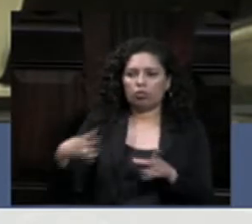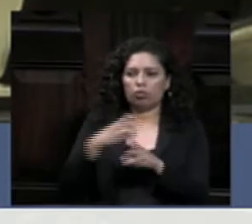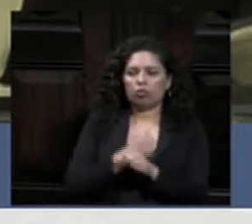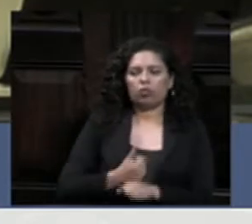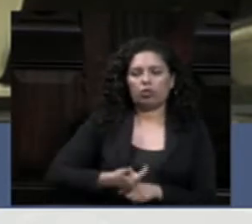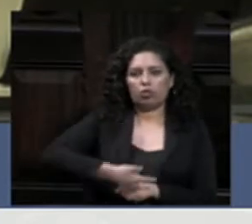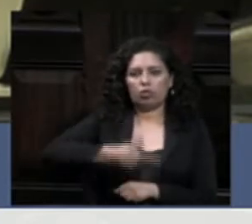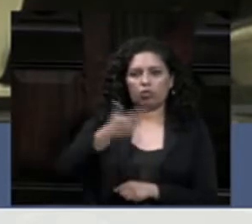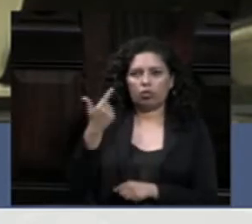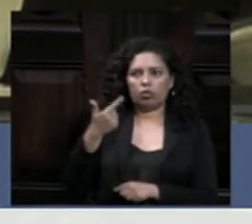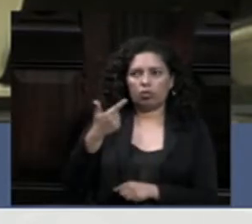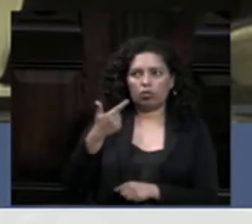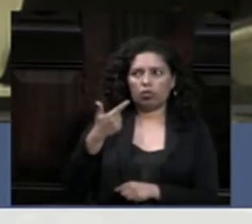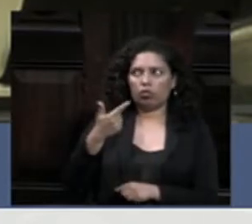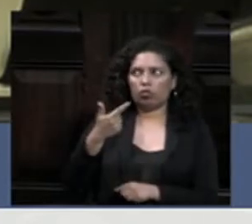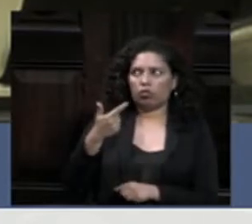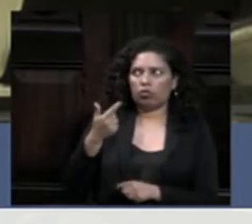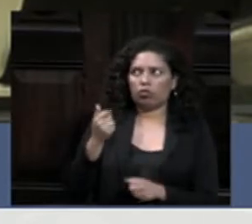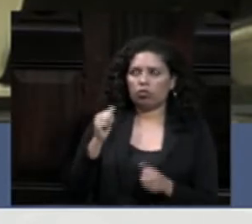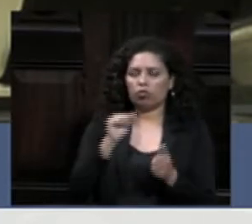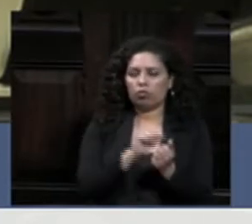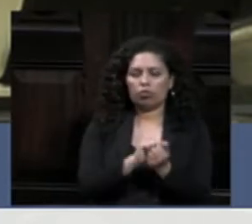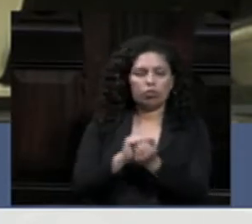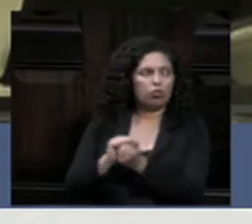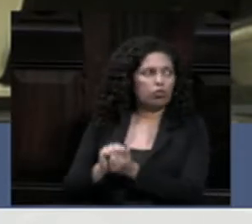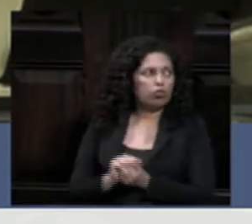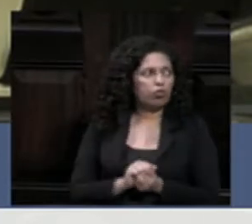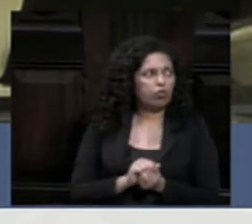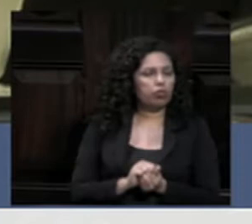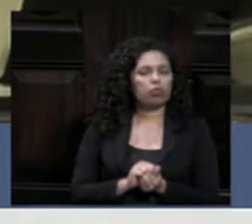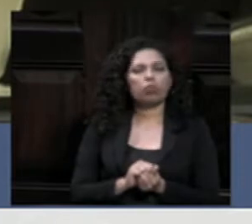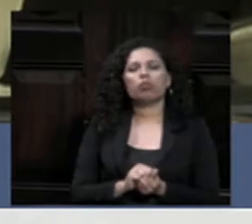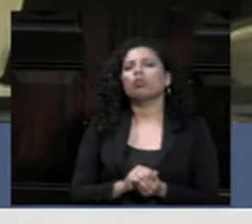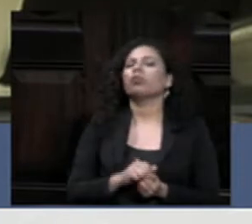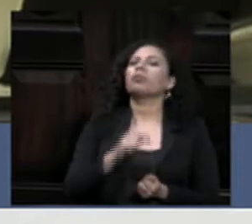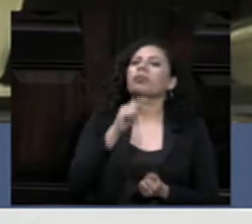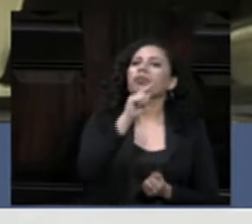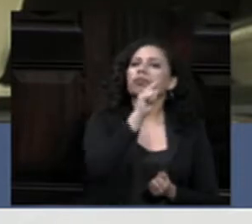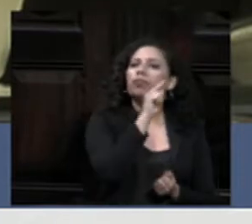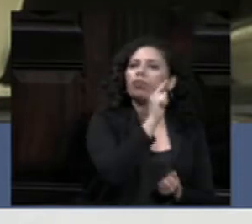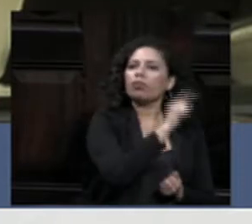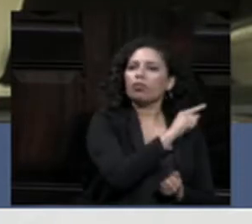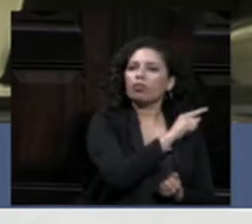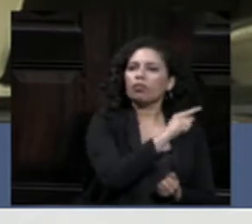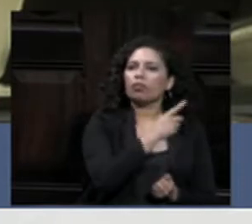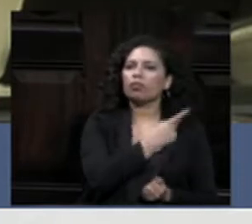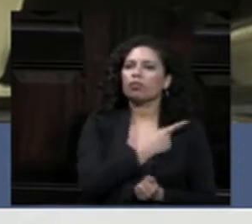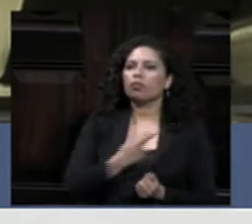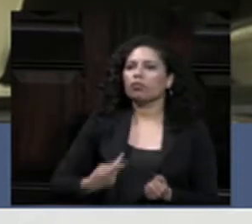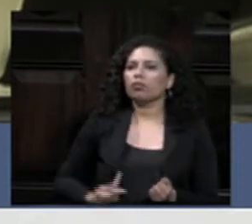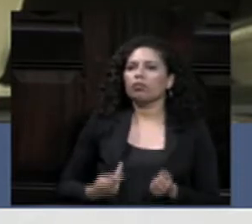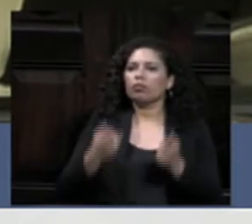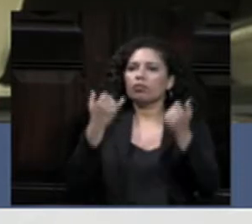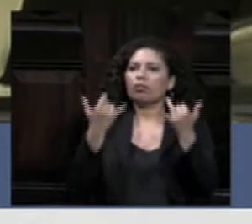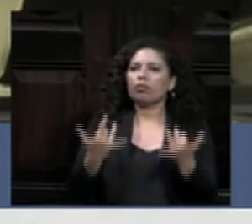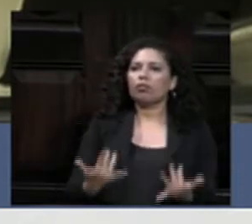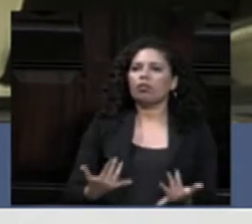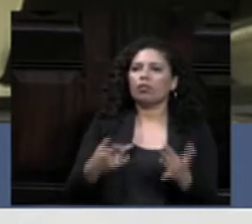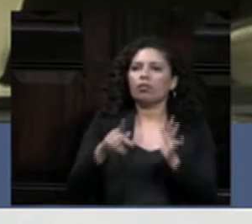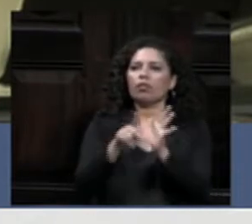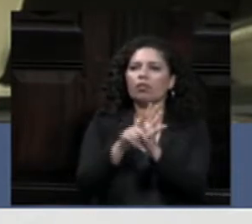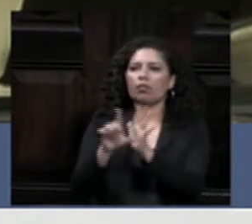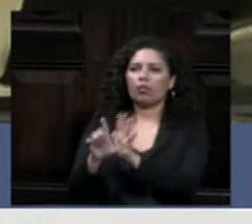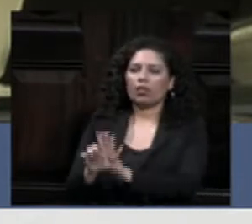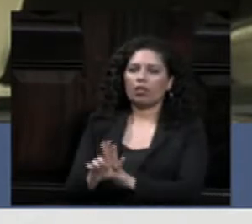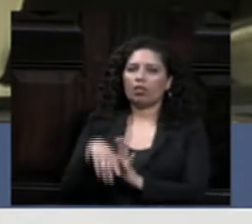da droga e dependentes químicos, em geral, favorável à emenda 1, contrária a 2. Saúde, favorável à emenda 1, contrária a 2. Defesa dos direitos humanos e